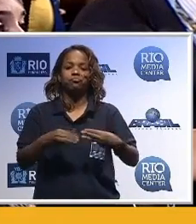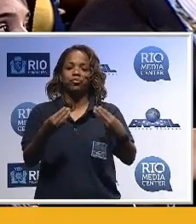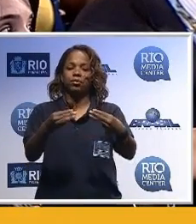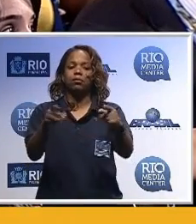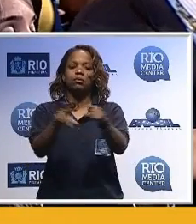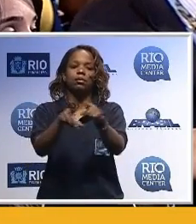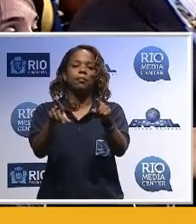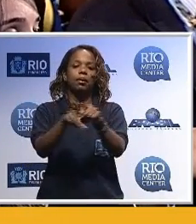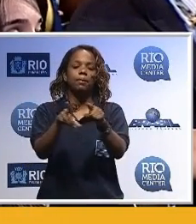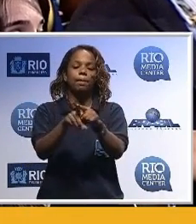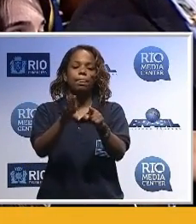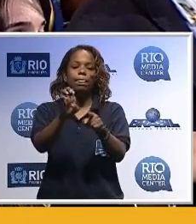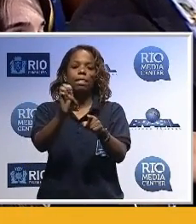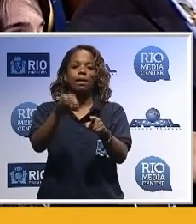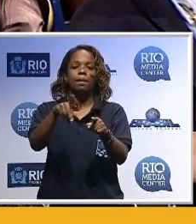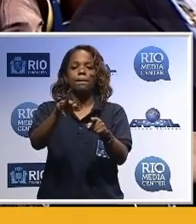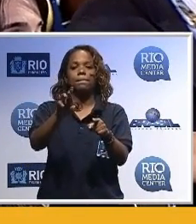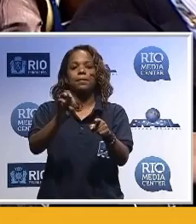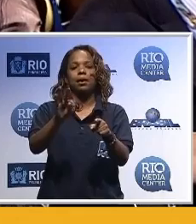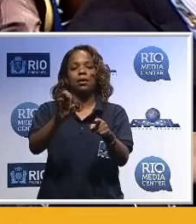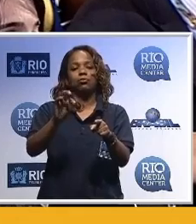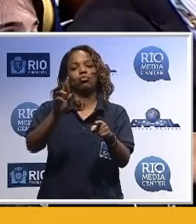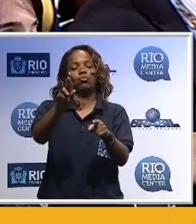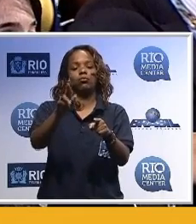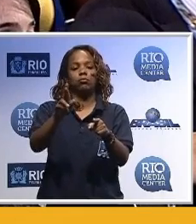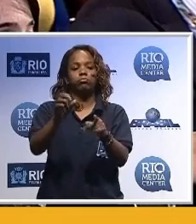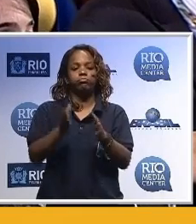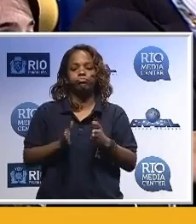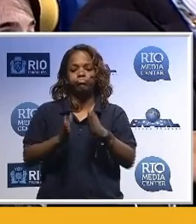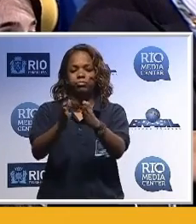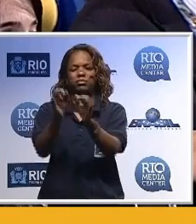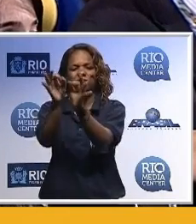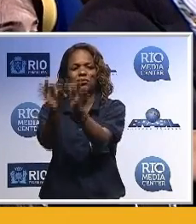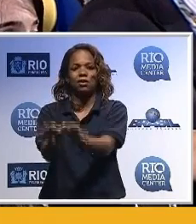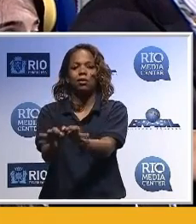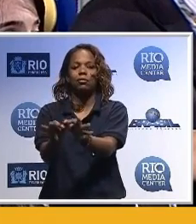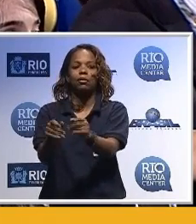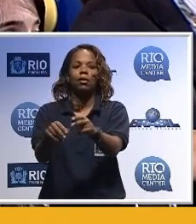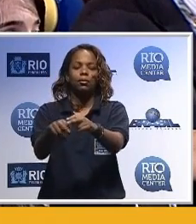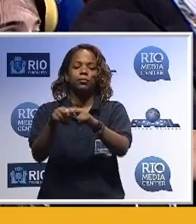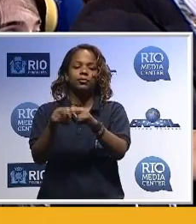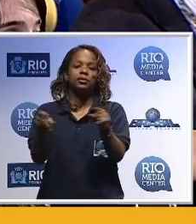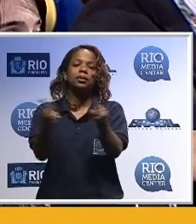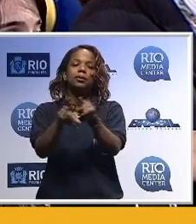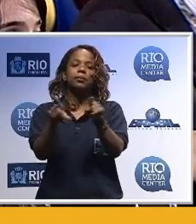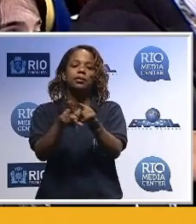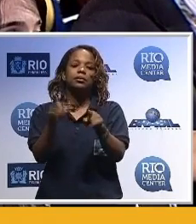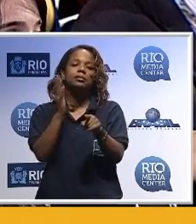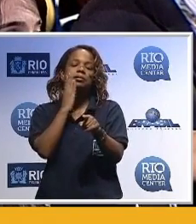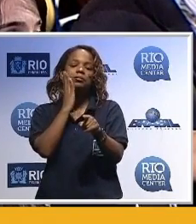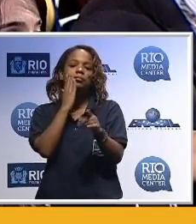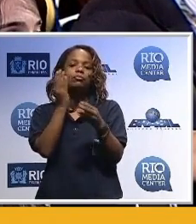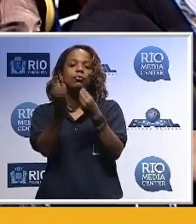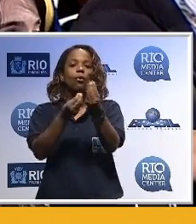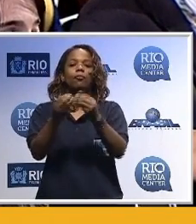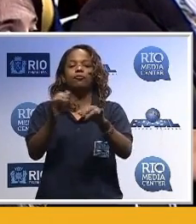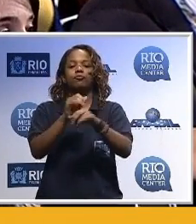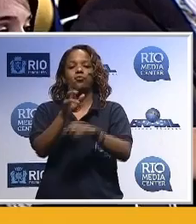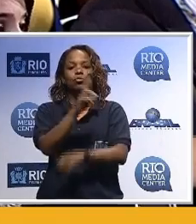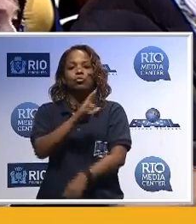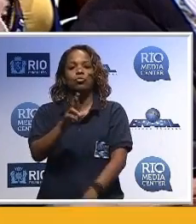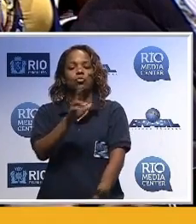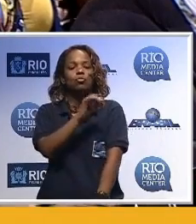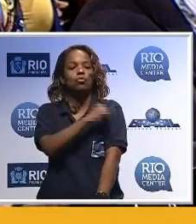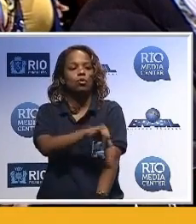Embratur no caminho certo. Nós também do Estado temos todas as nossas precauções e o Rio de Janeiro avançou